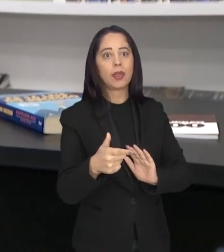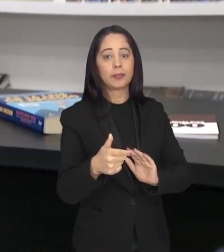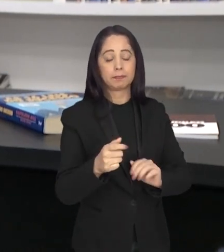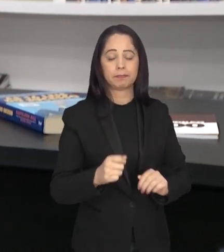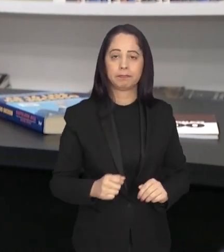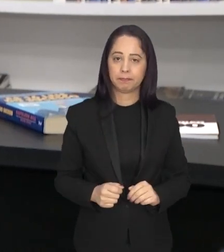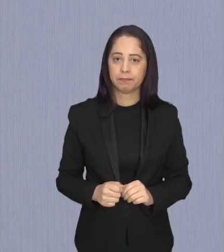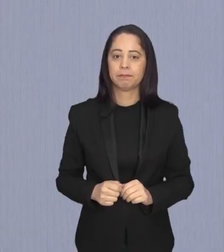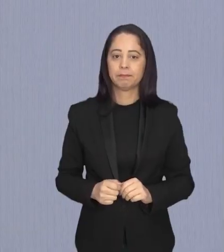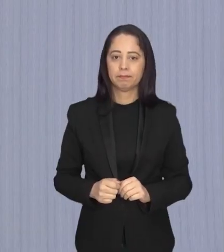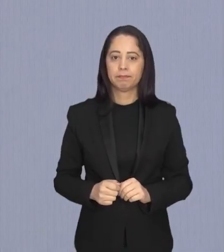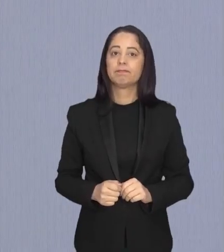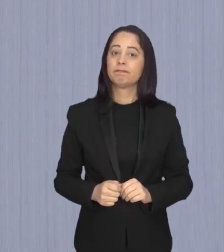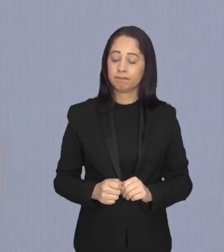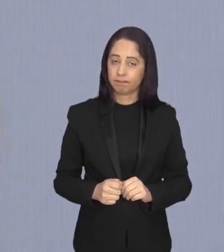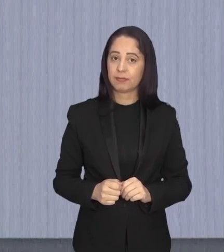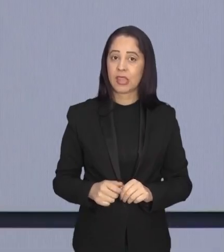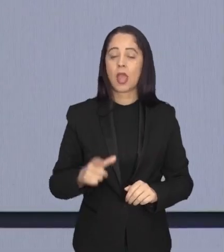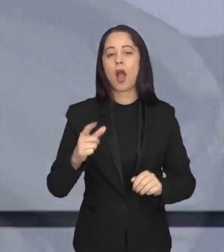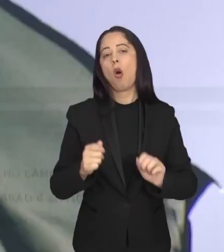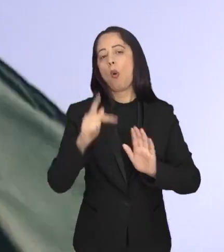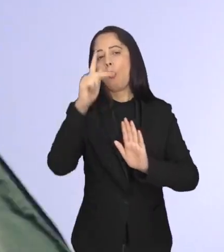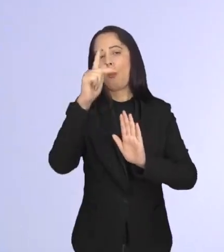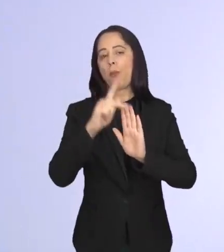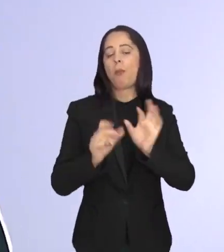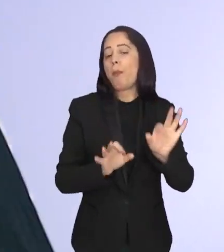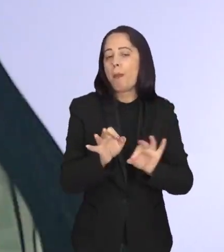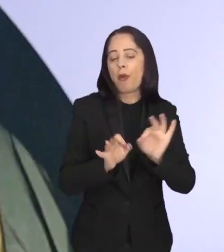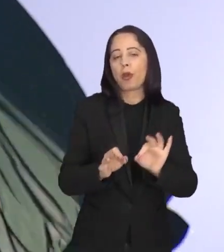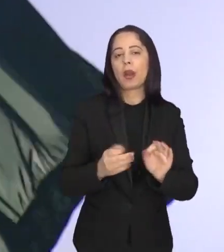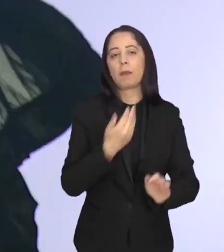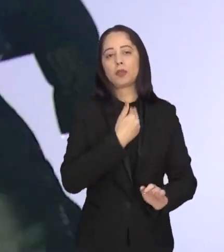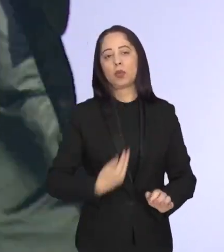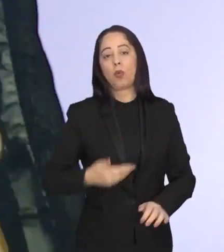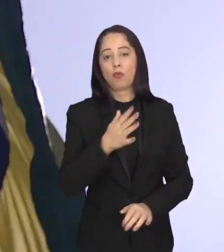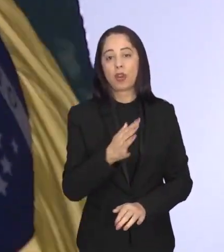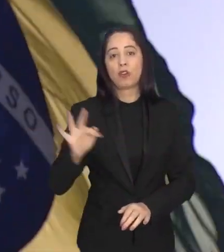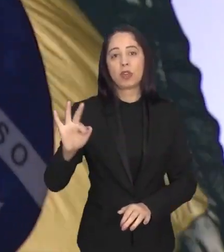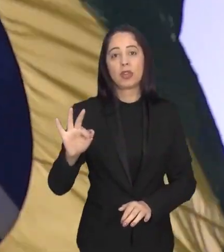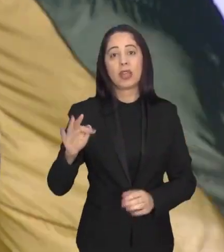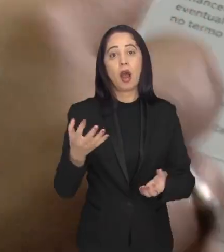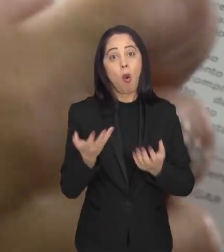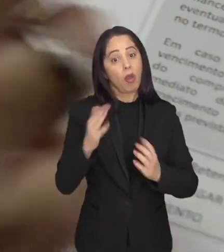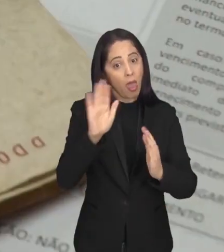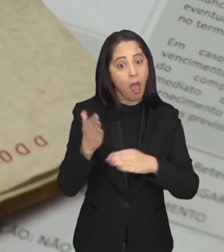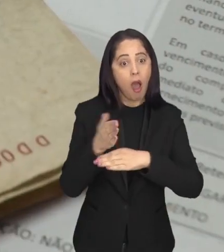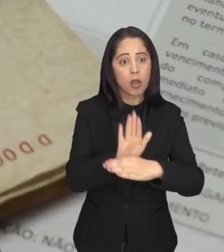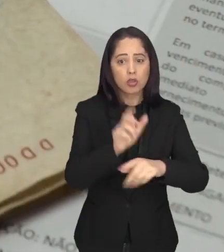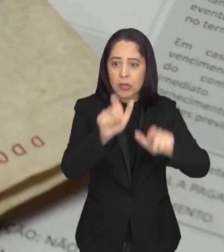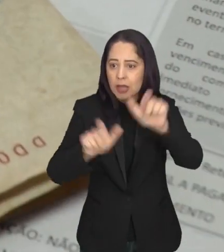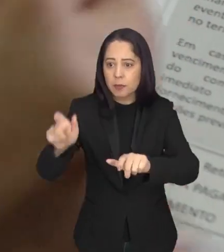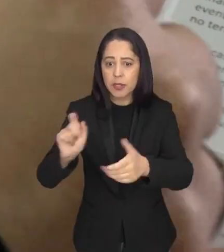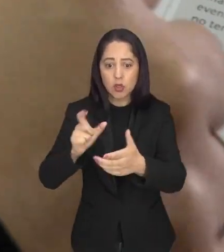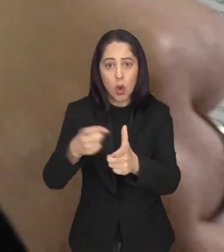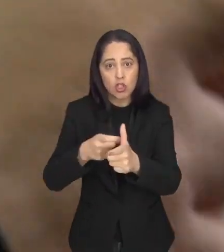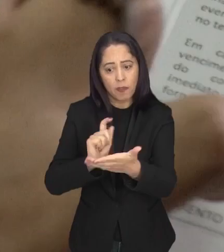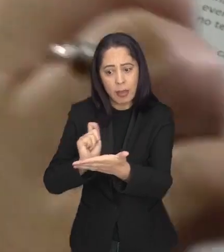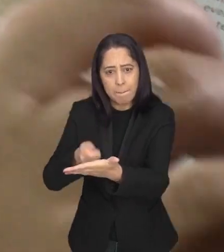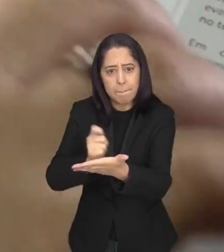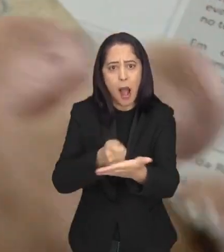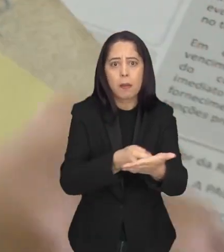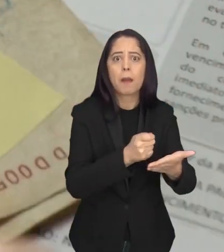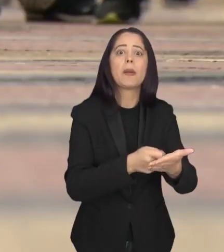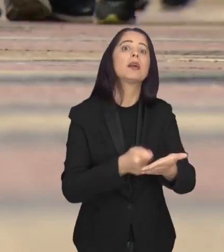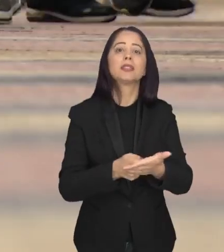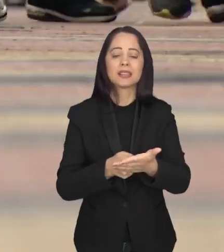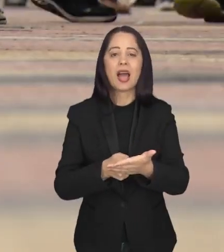Brasil sente isso. Em meio a este cenário, um programa lançado pelo governo federal quer ajudar os brasileiros a pagarem as